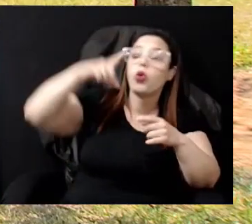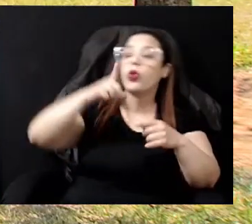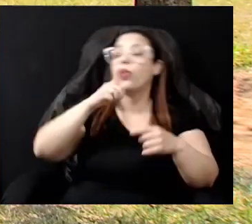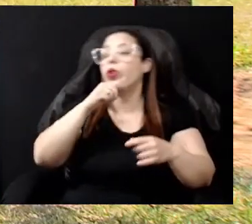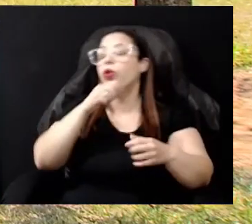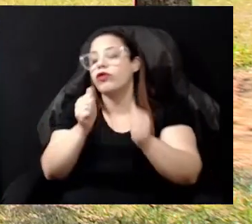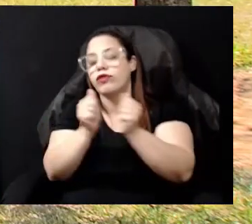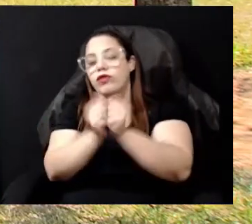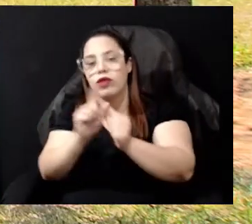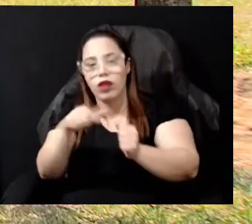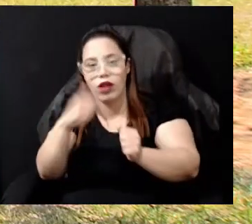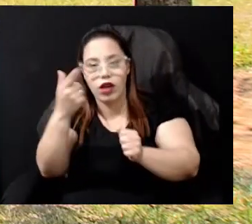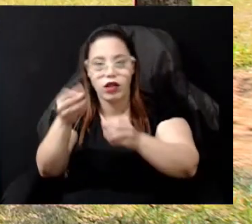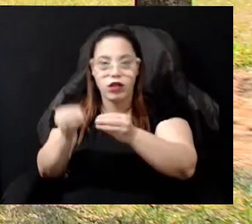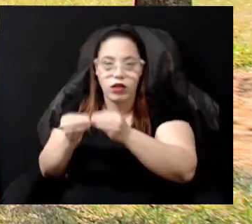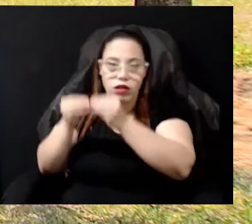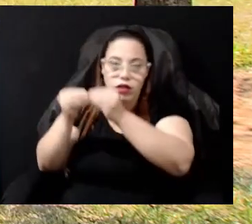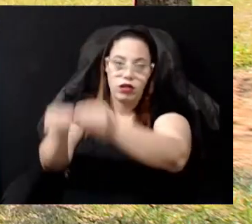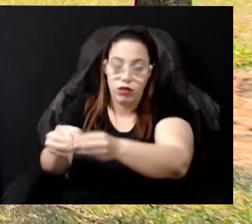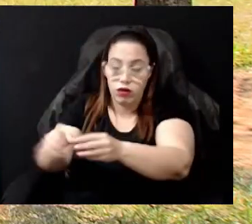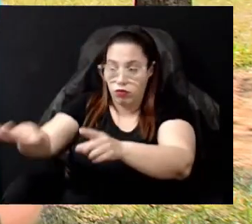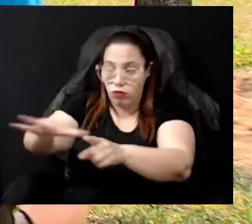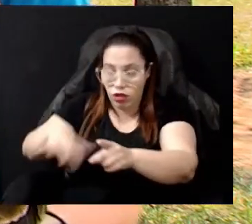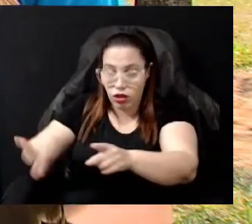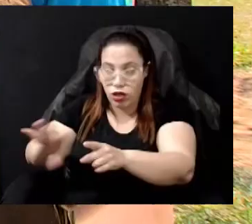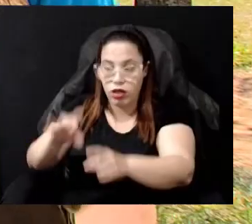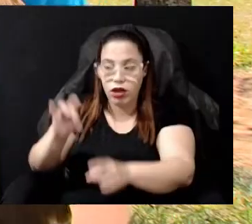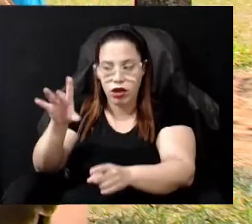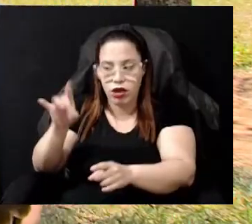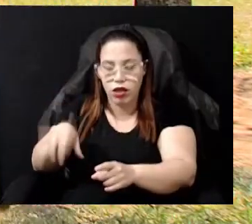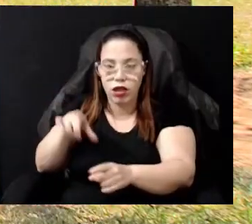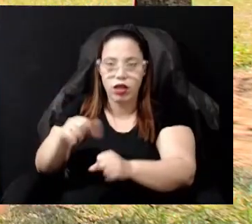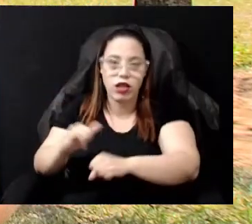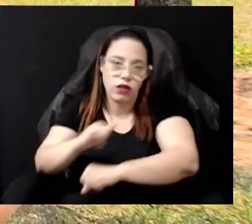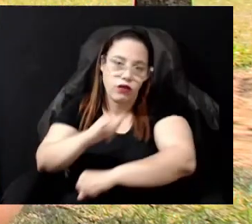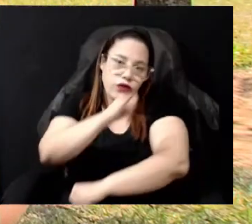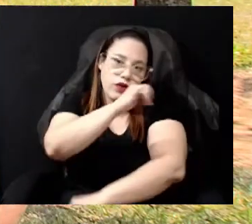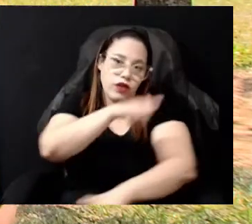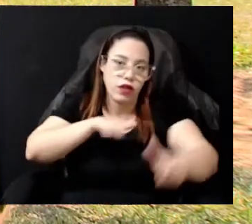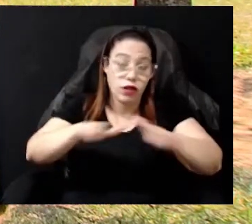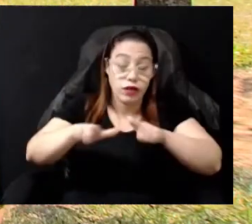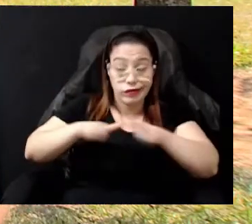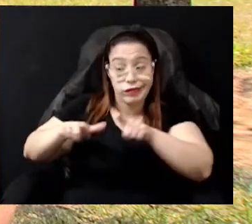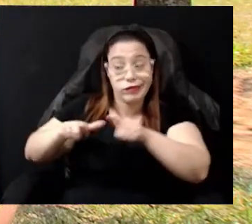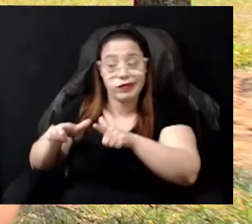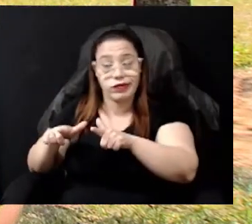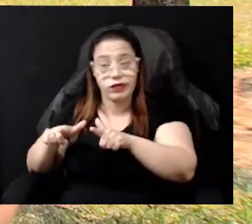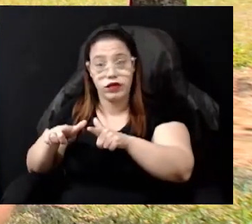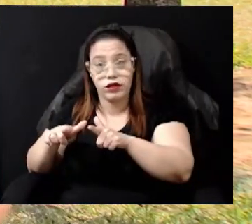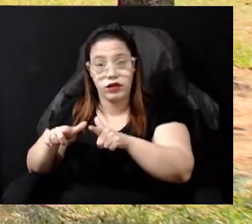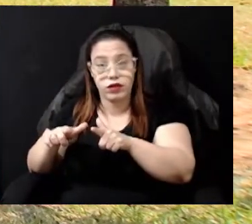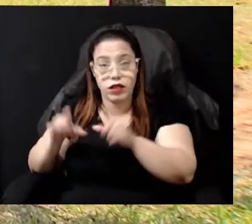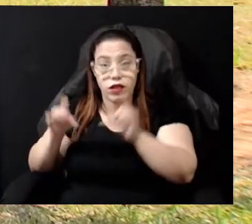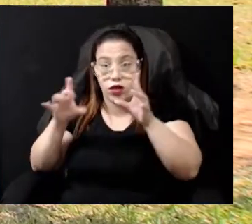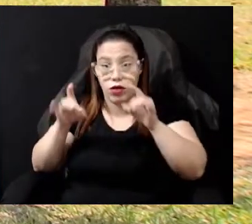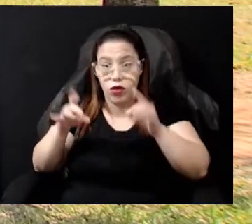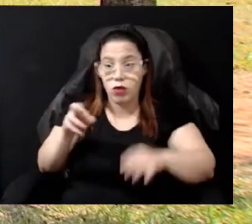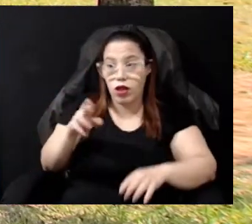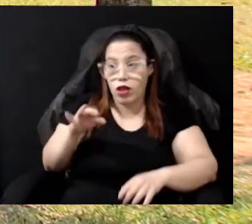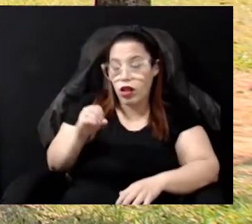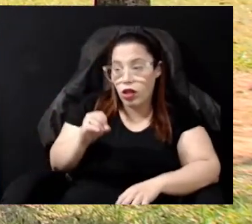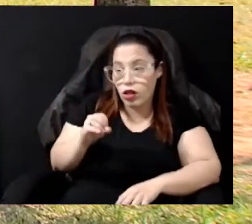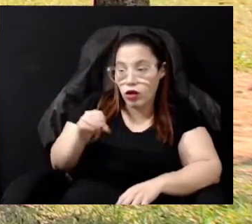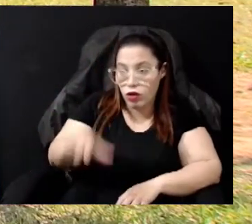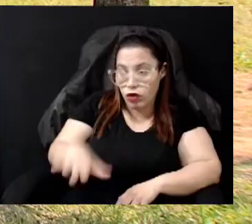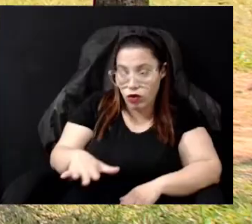área restrita, porque aqui no aeroporto nosso trabalho é fazer a implementação de uma espécie, de um predador no ambiente para fazer o afugentamento de